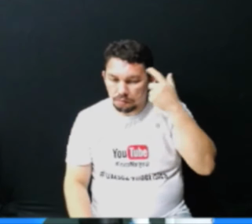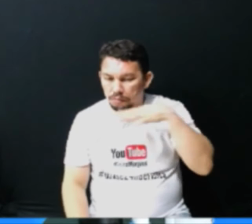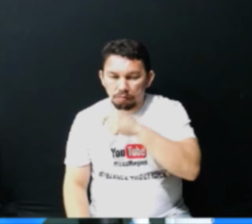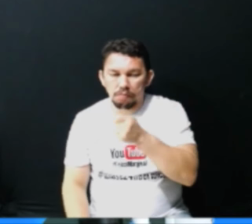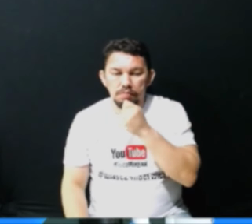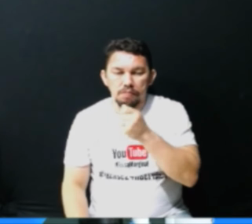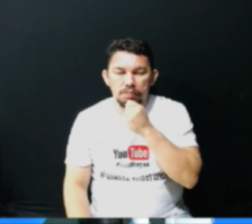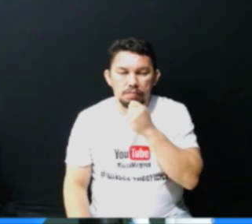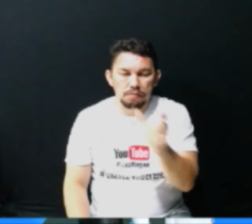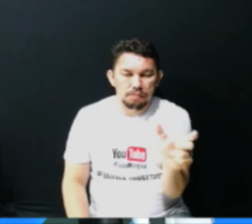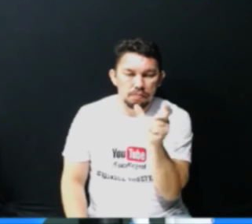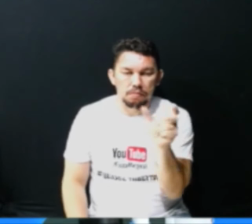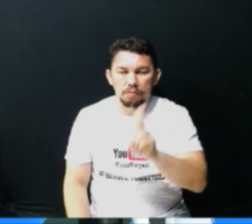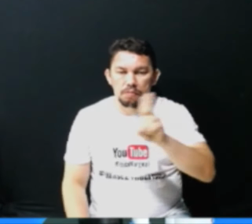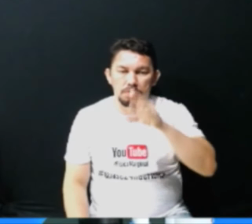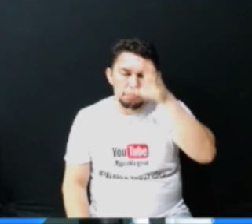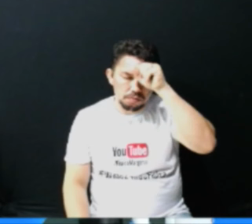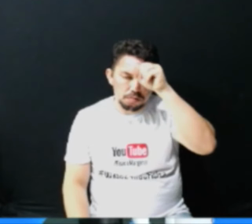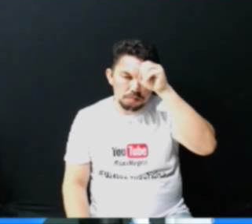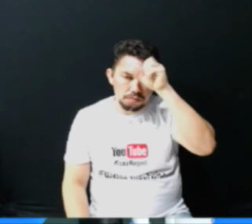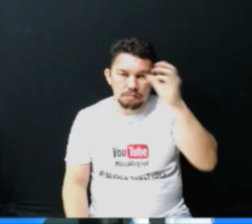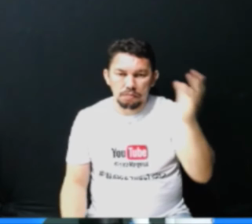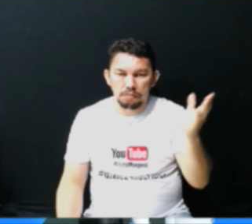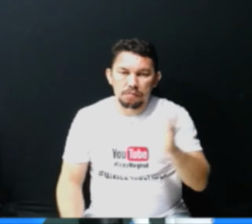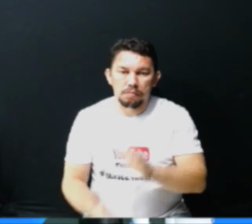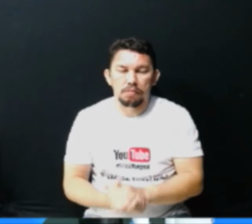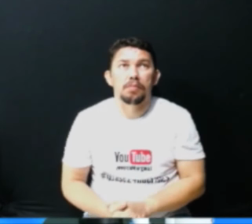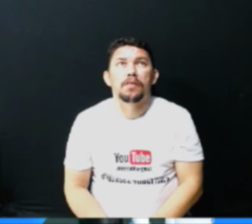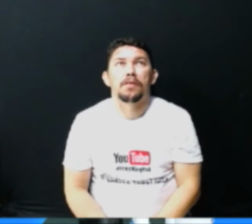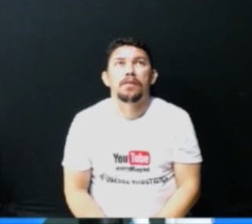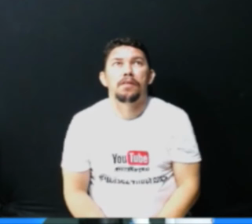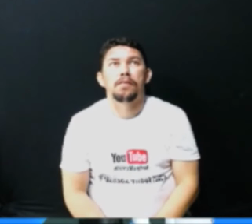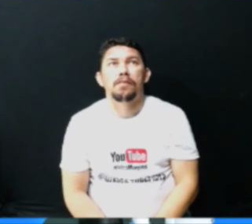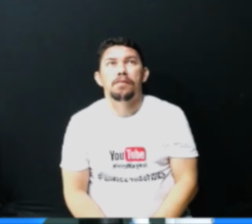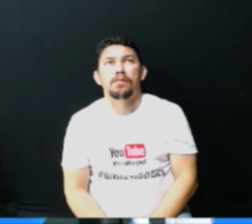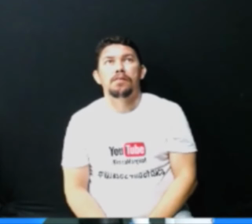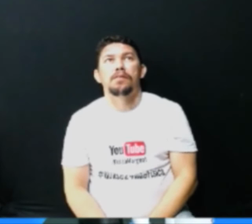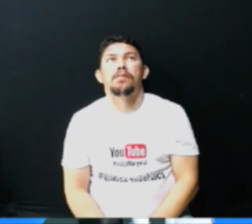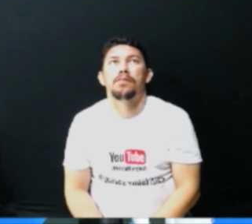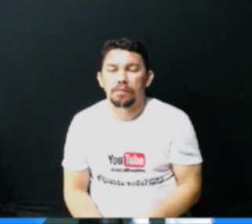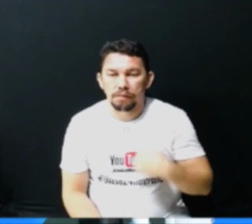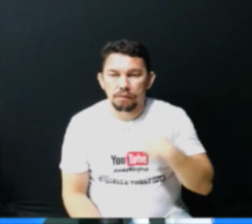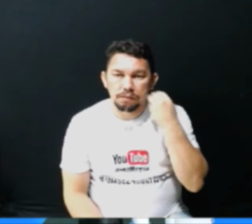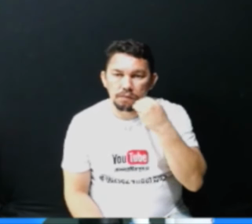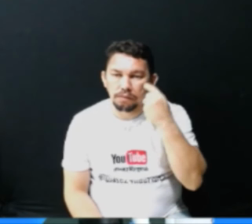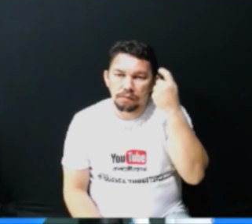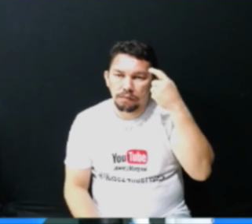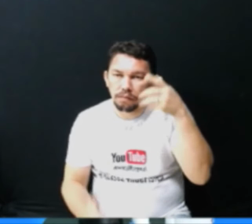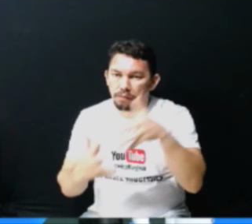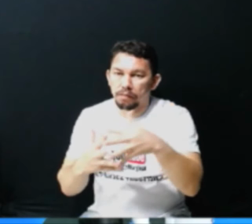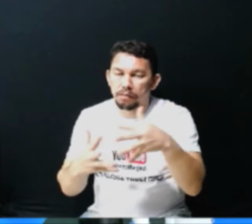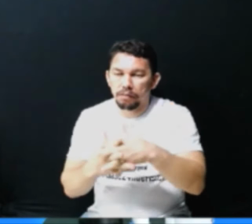também usava, né? A gente aprende assim, acaba repetindo isso. Assim. Mas pensar divide, o aluno que não é experiente, ele acaba confundindo. Boa